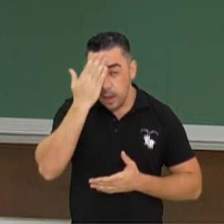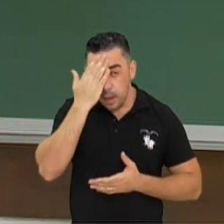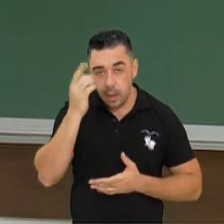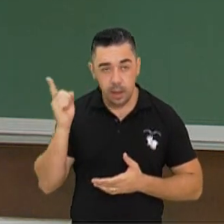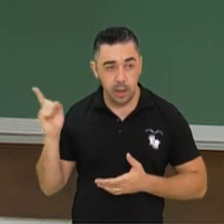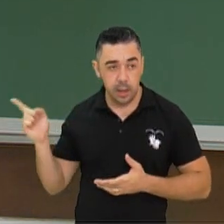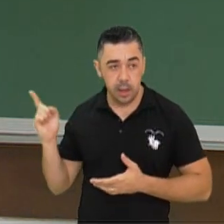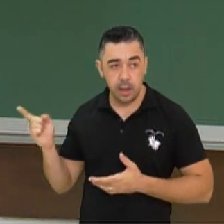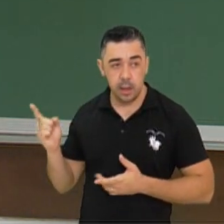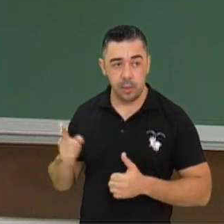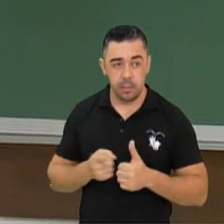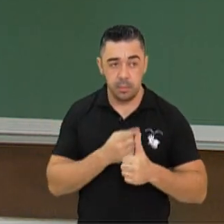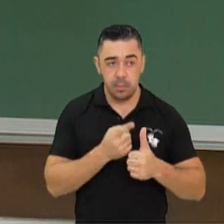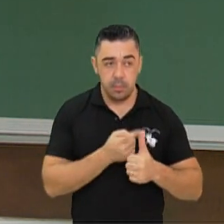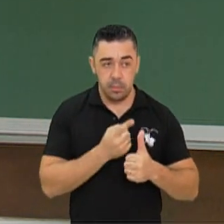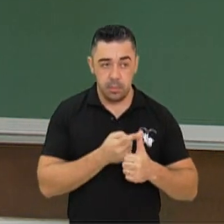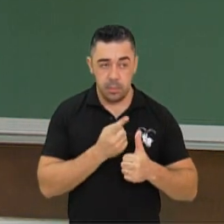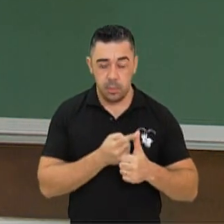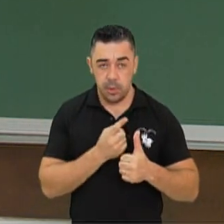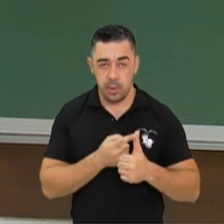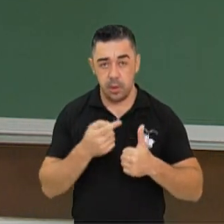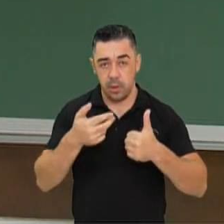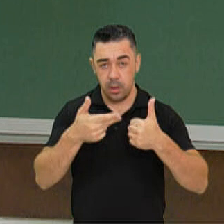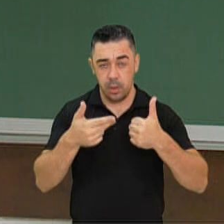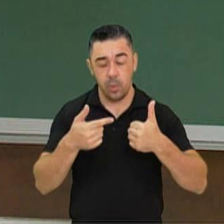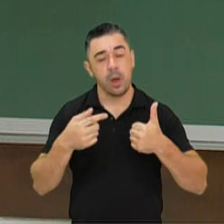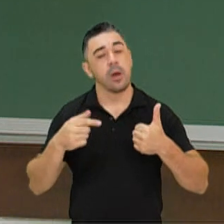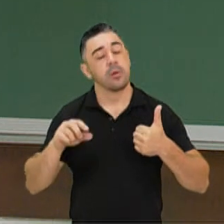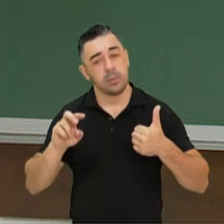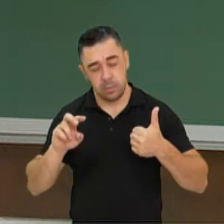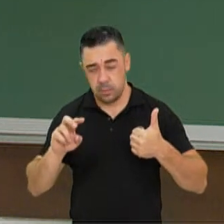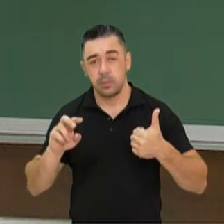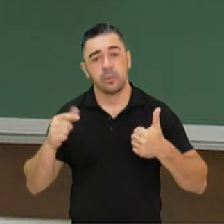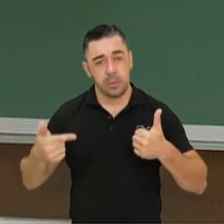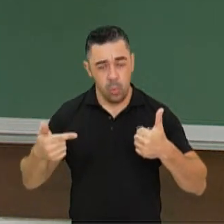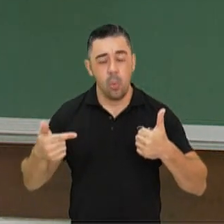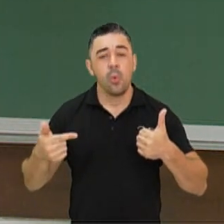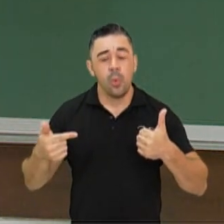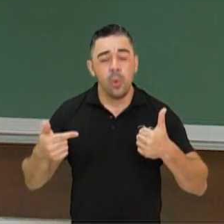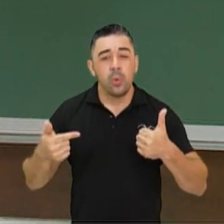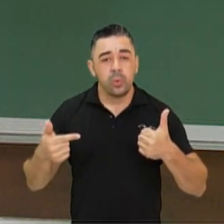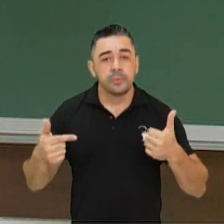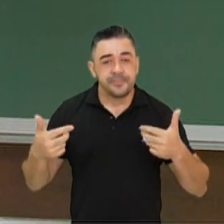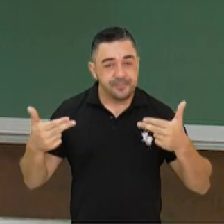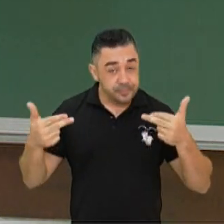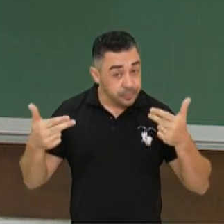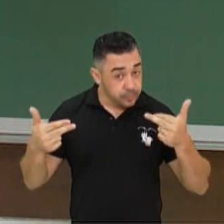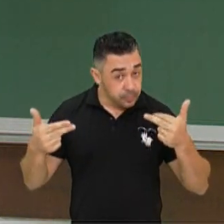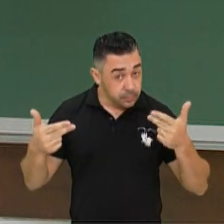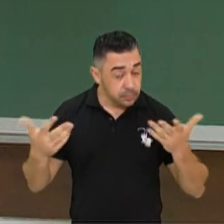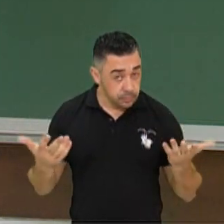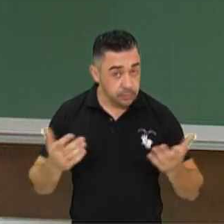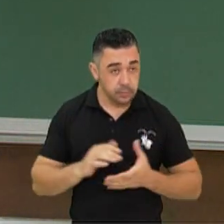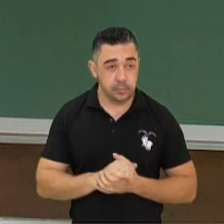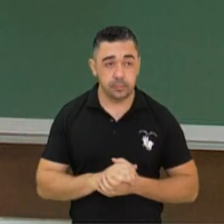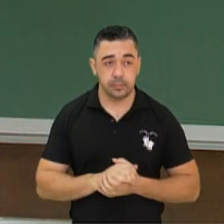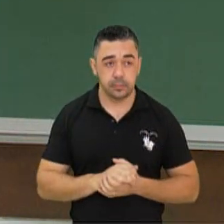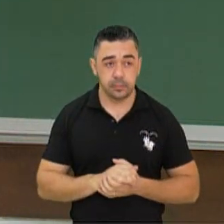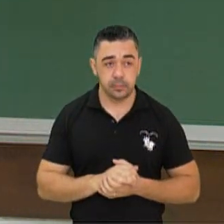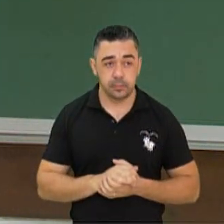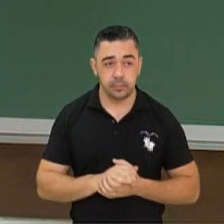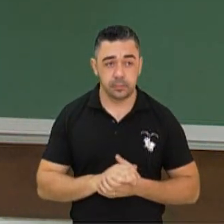volume do primeiro cilindro é igual ao volume do segundo cilindro. Então, eu igualo os resultados